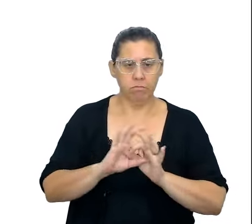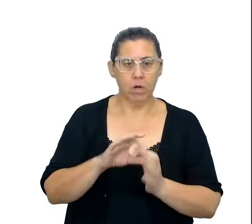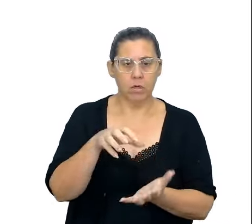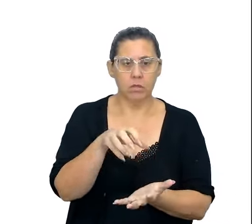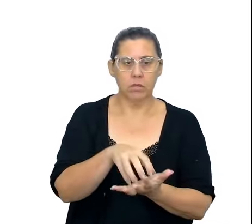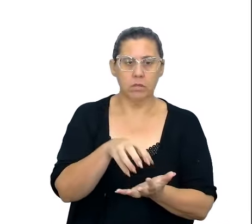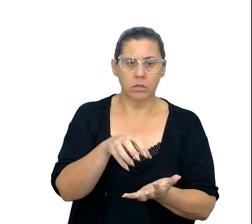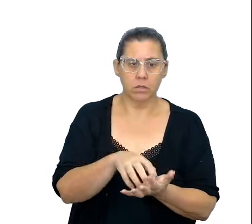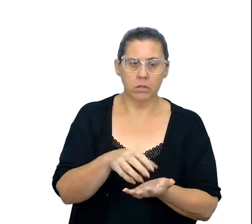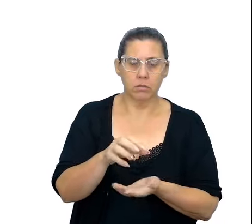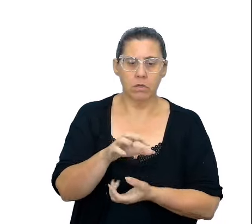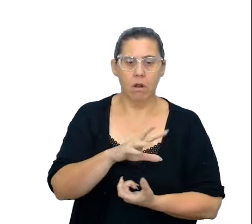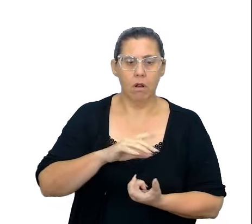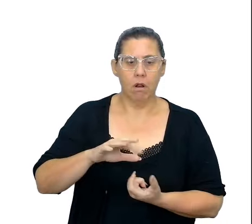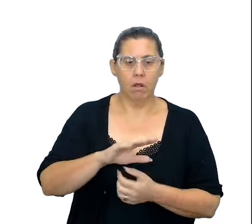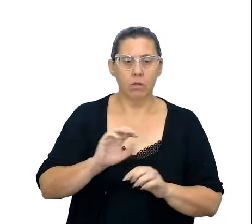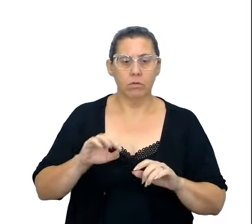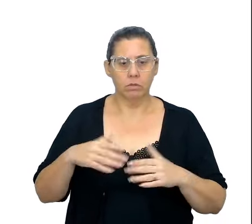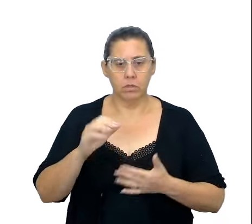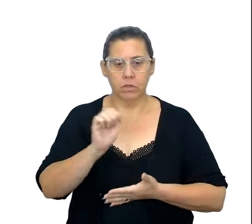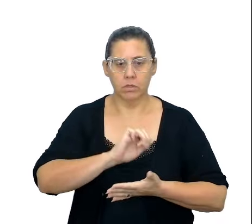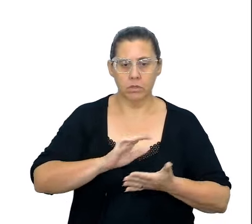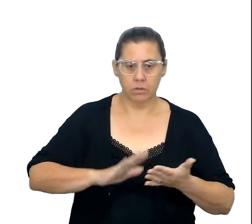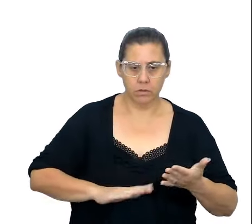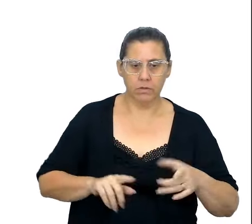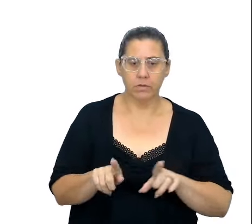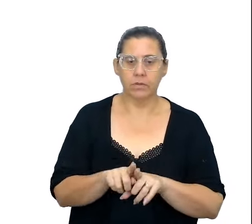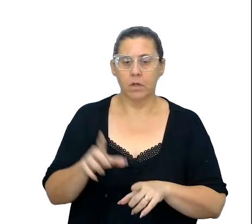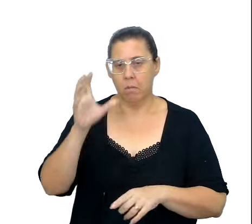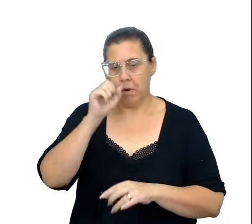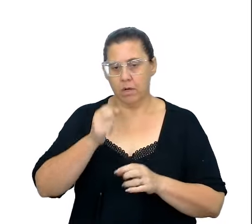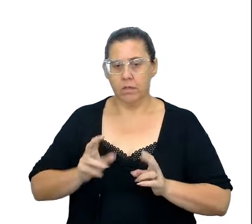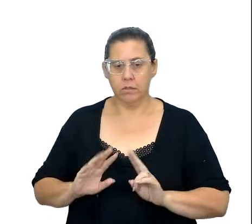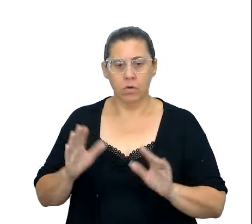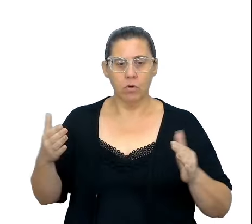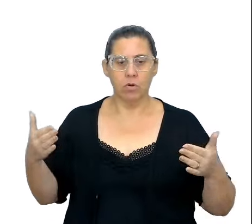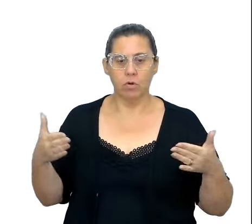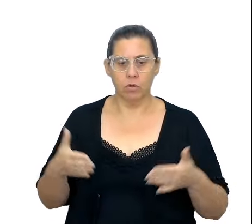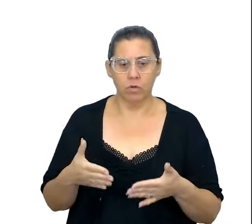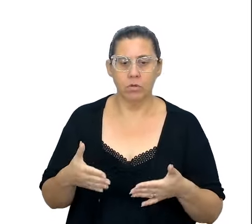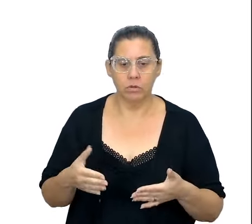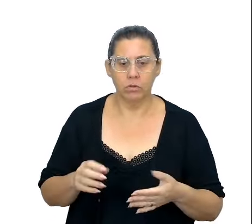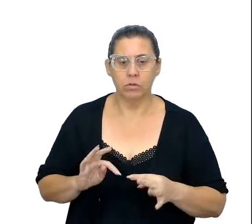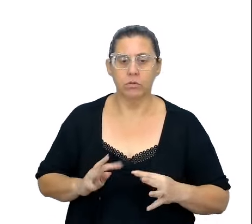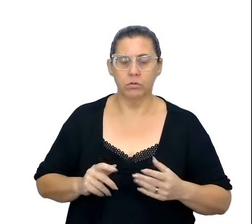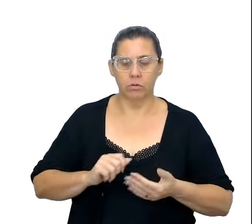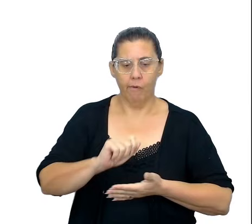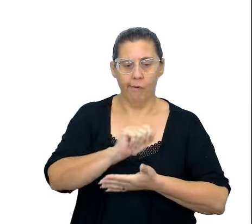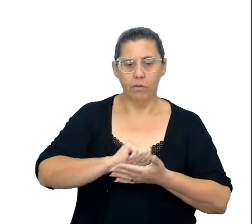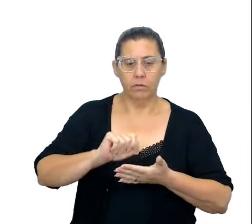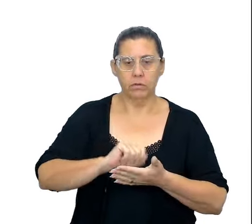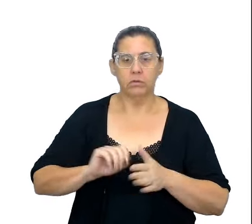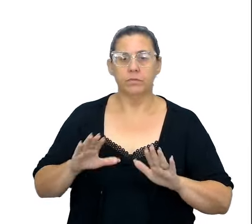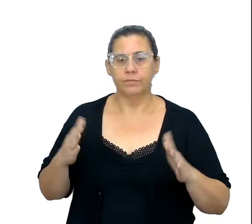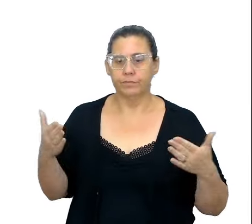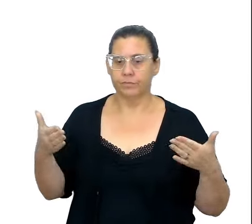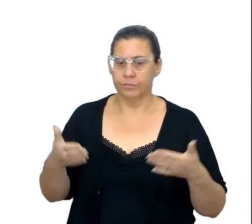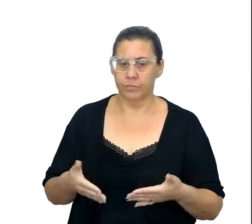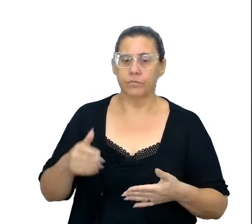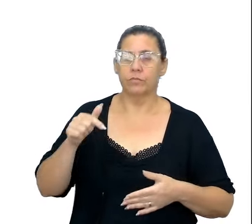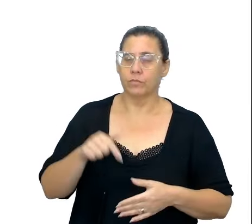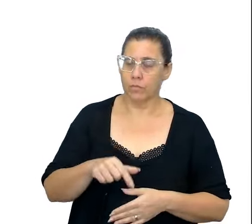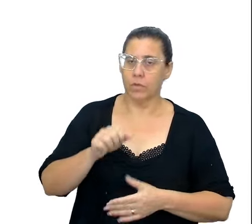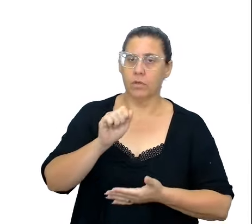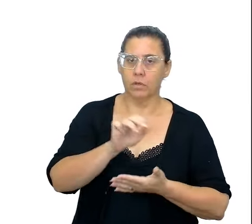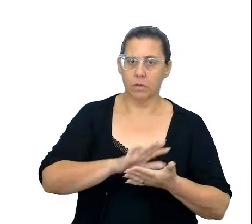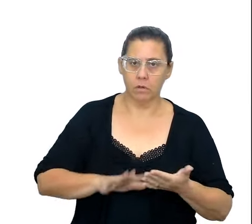letramento, com as atividades da sequência do material Aprender Sempre, com foco nas práticas de escrita. Então, o foco hoje é ver essas